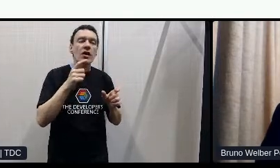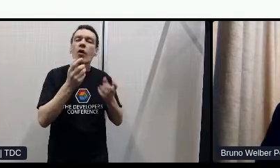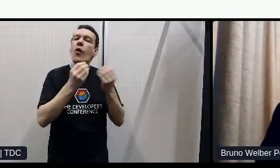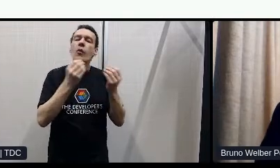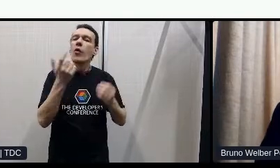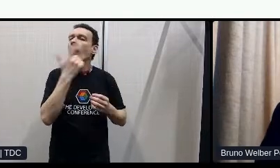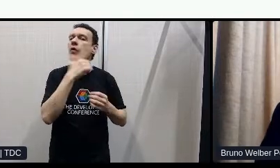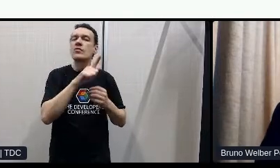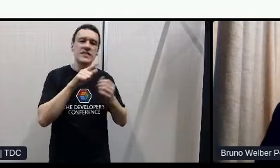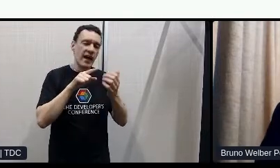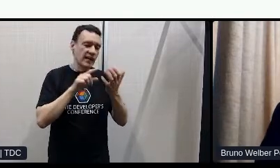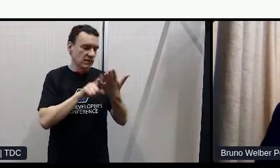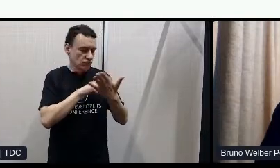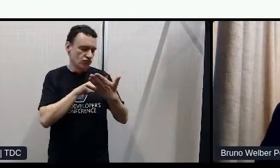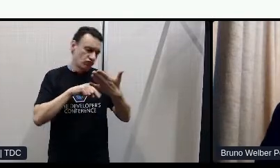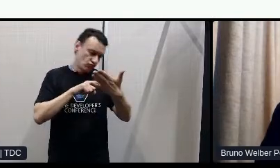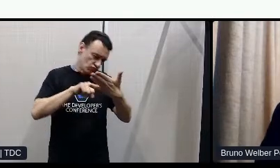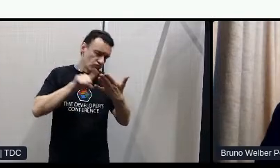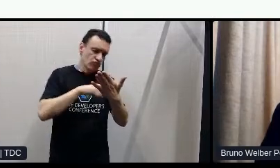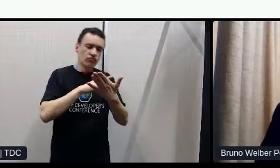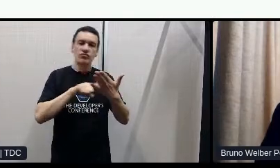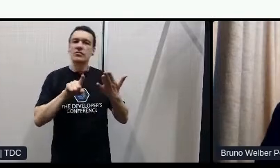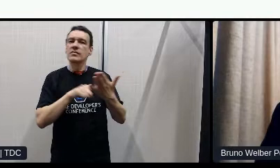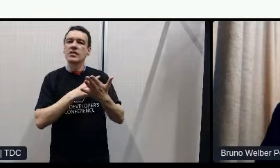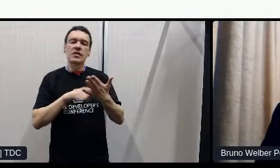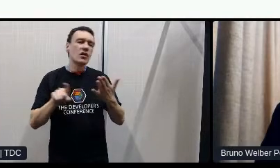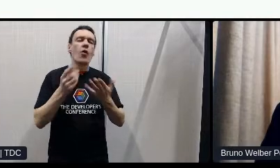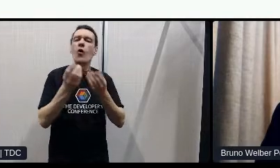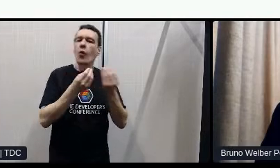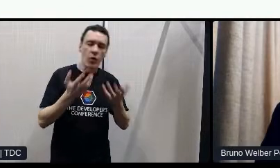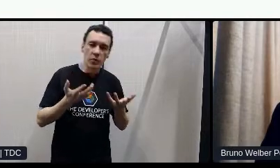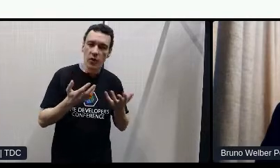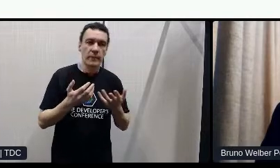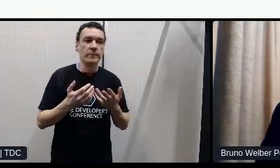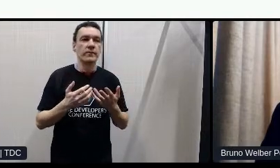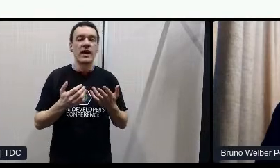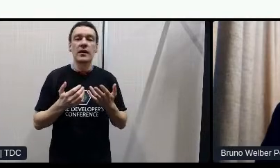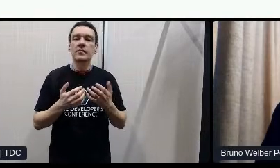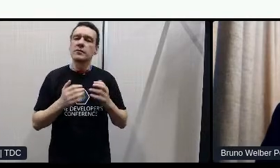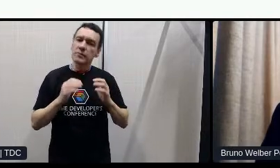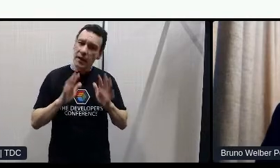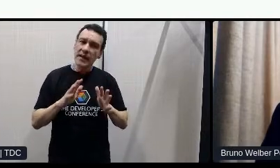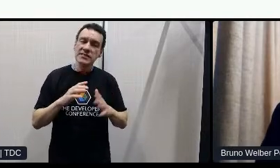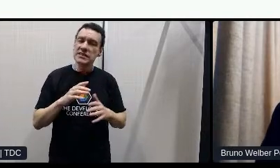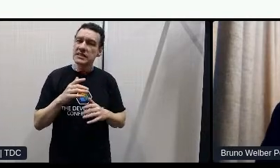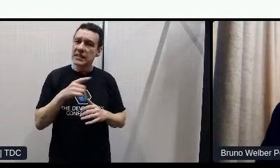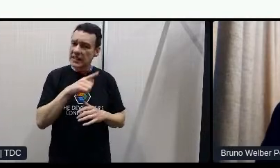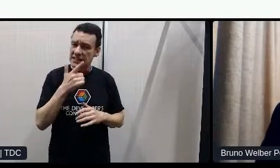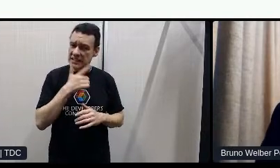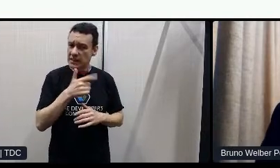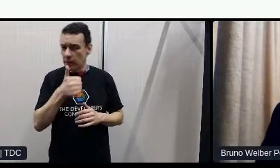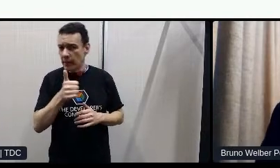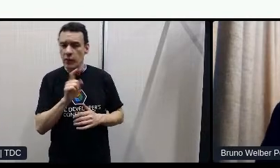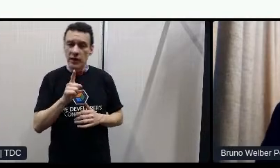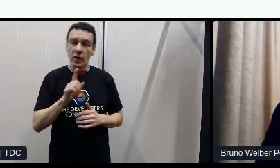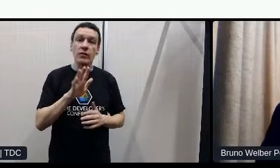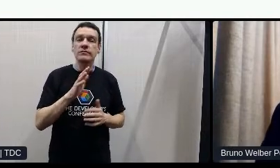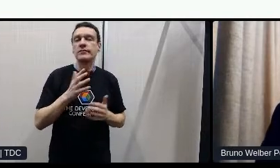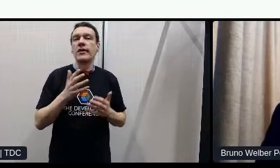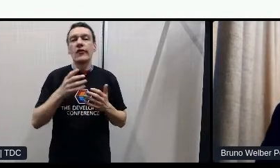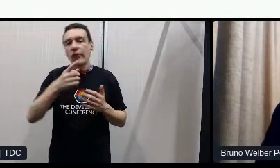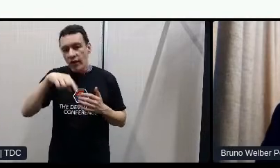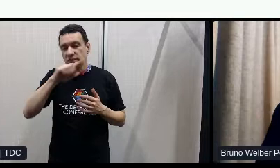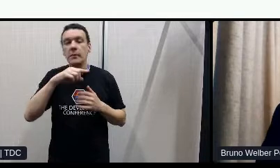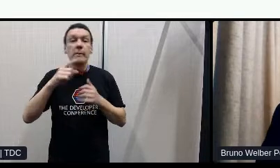navegação. Só que além disso a gente tinha, puta, é só saber como que a gente vai determinar se realmente está sendo efetivo. Então a gente propôs 3 objetivos básicos